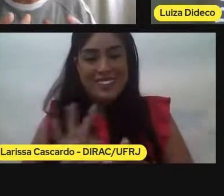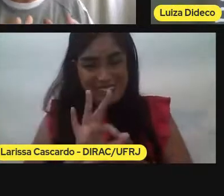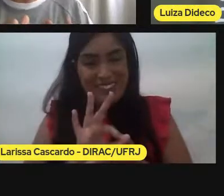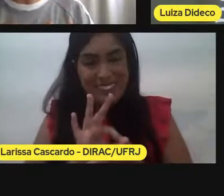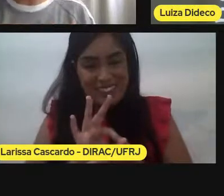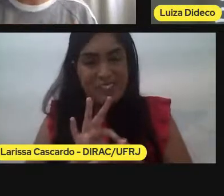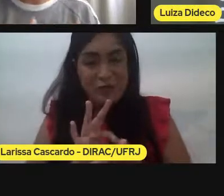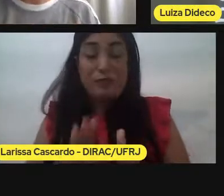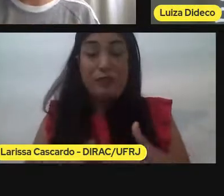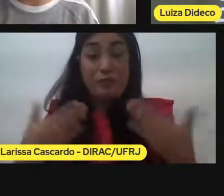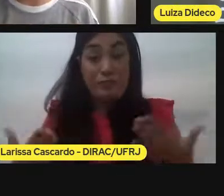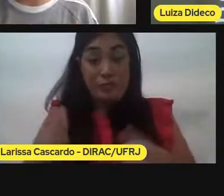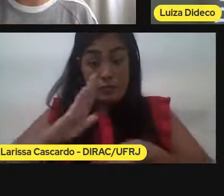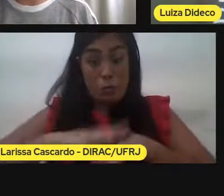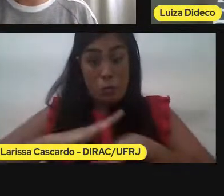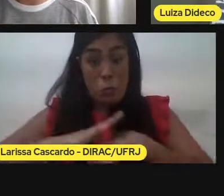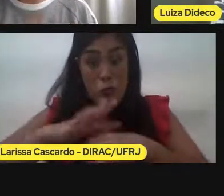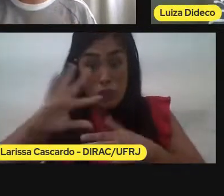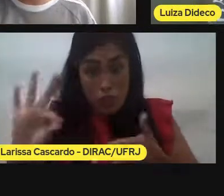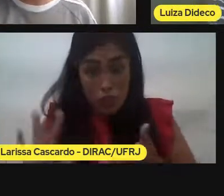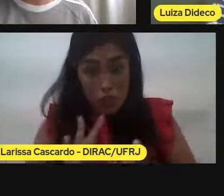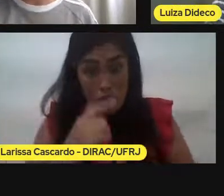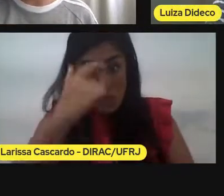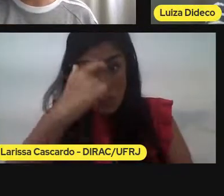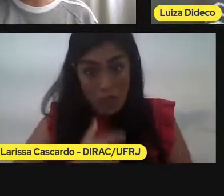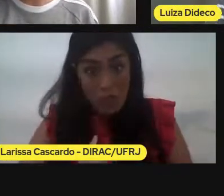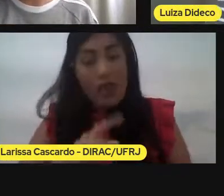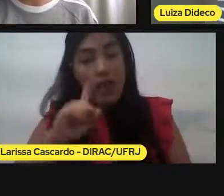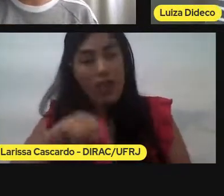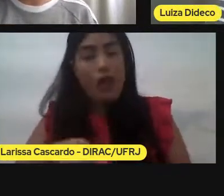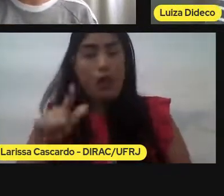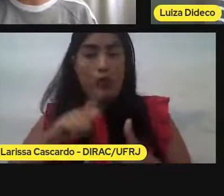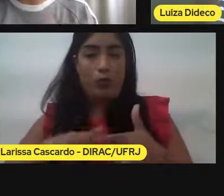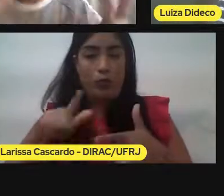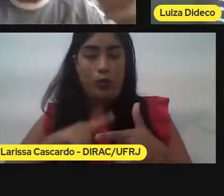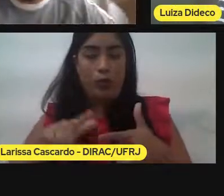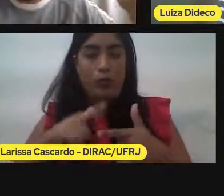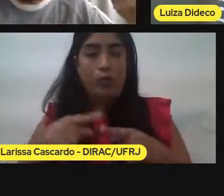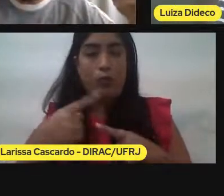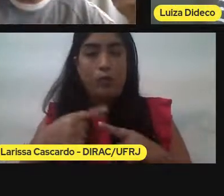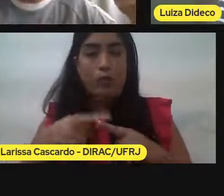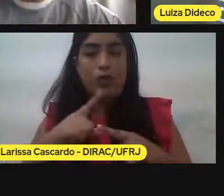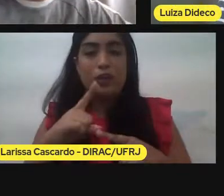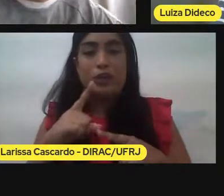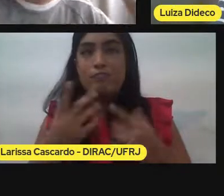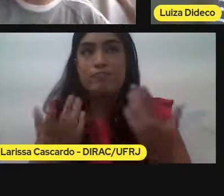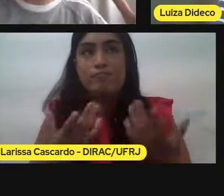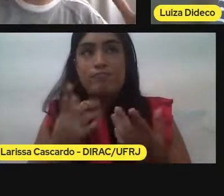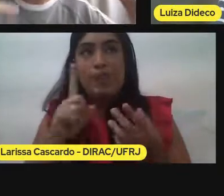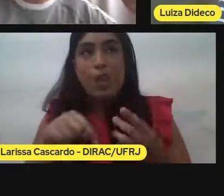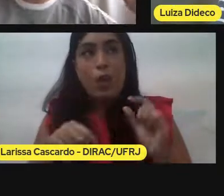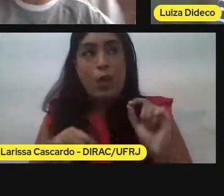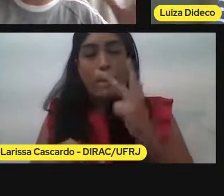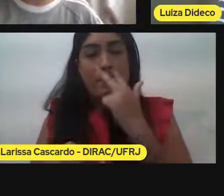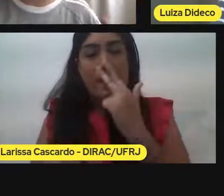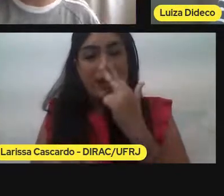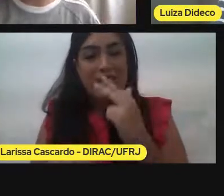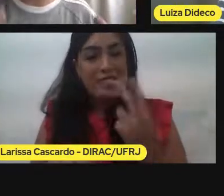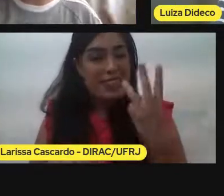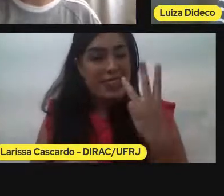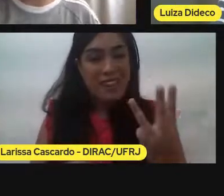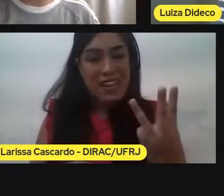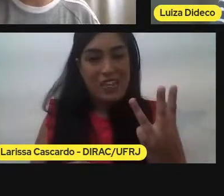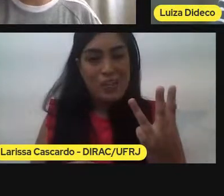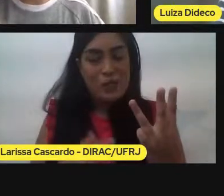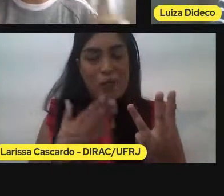a autoria do livro do Desassossego é um outro problema, porque são três poetas, são três